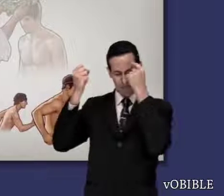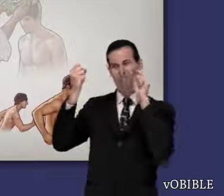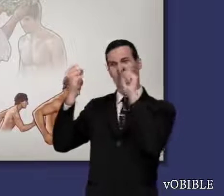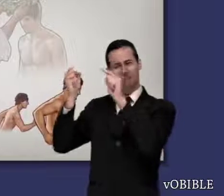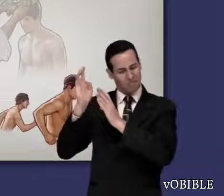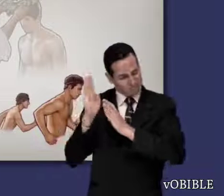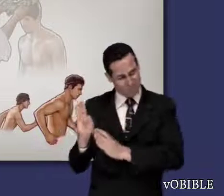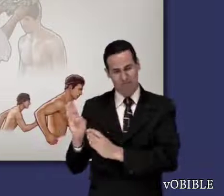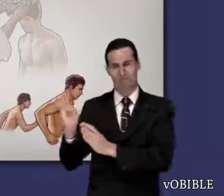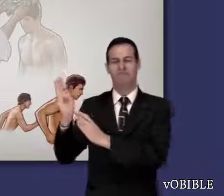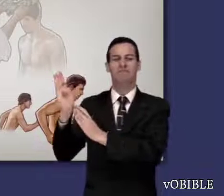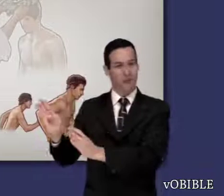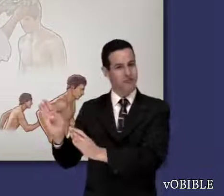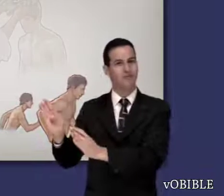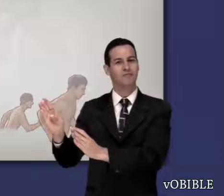fé.